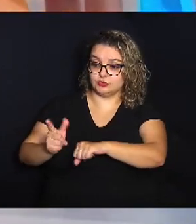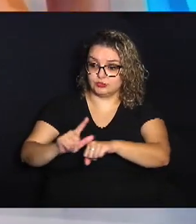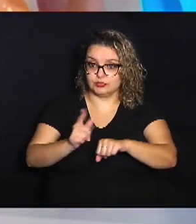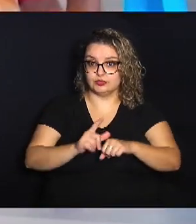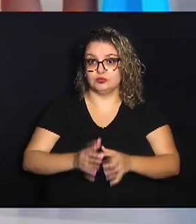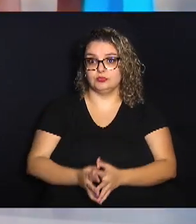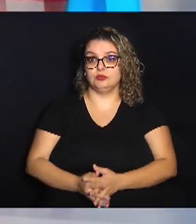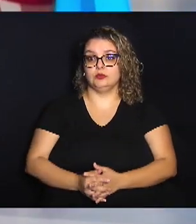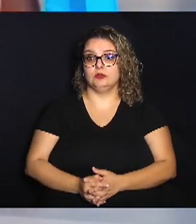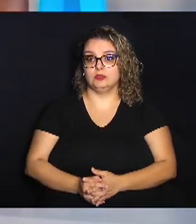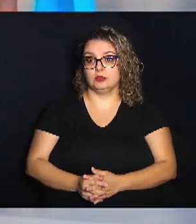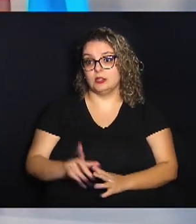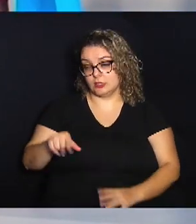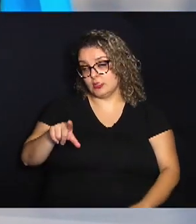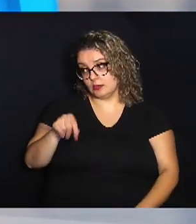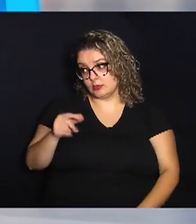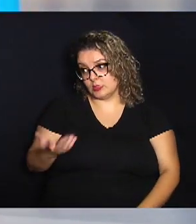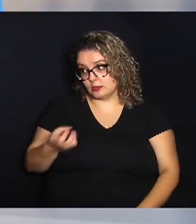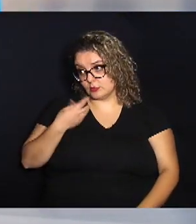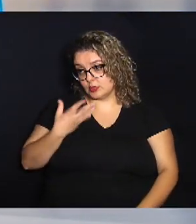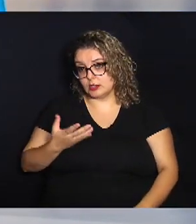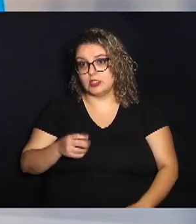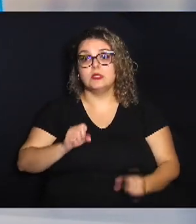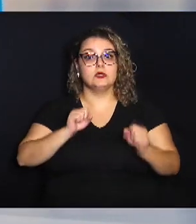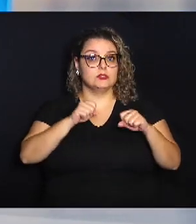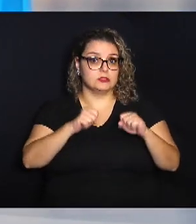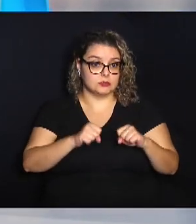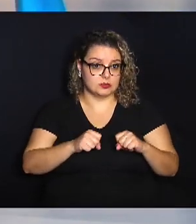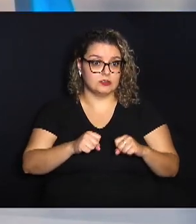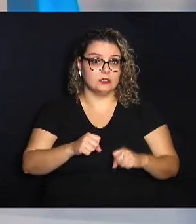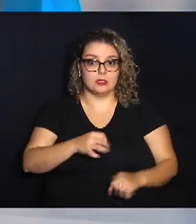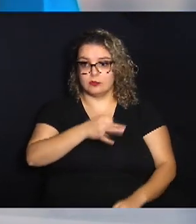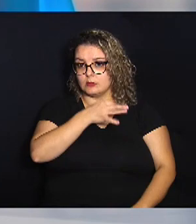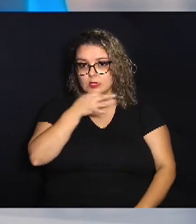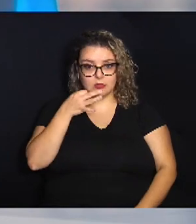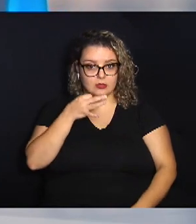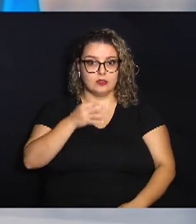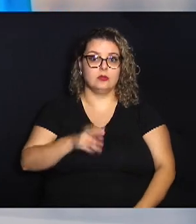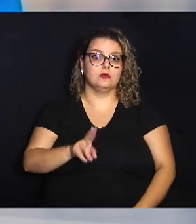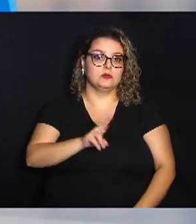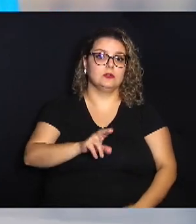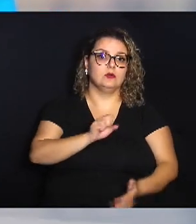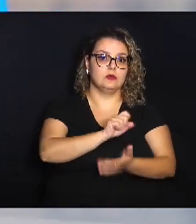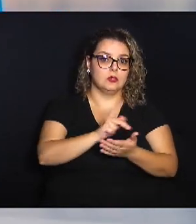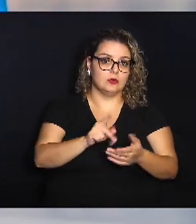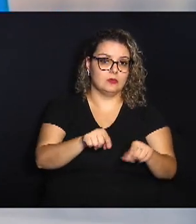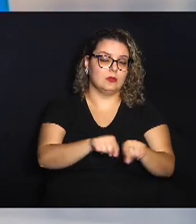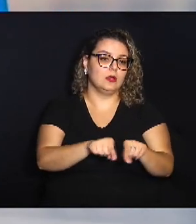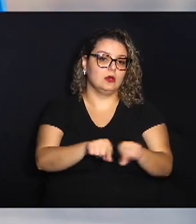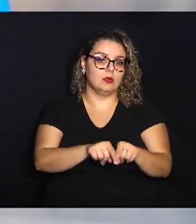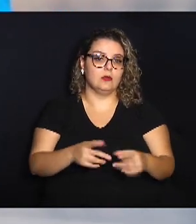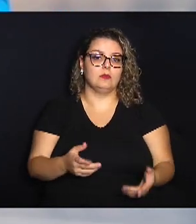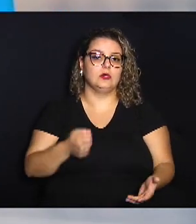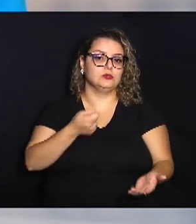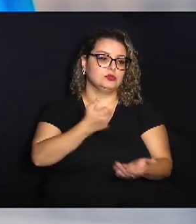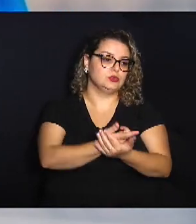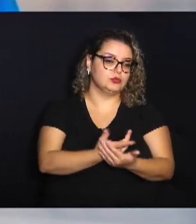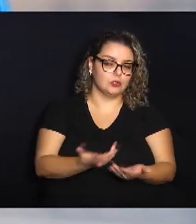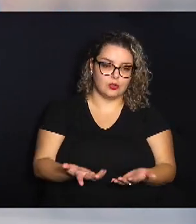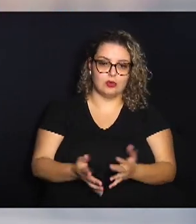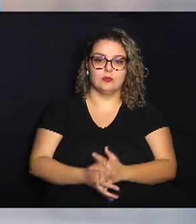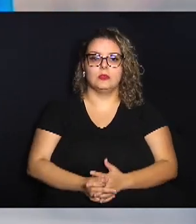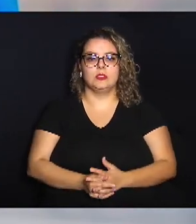é uma opção assim boa ou não? Sim, não só nas lojas, mas também nos aplicativos de compra, enfim. Isso